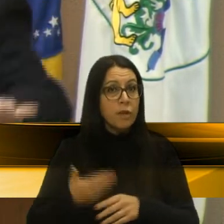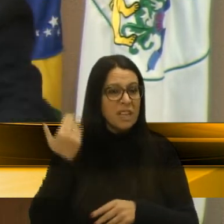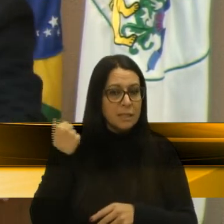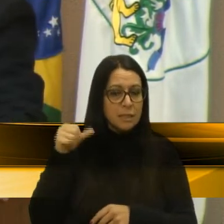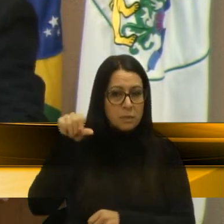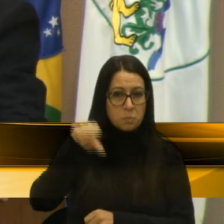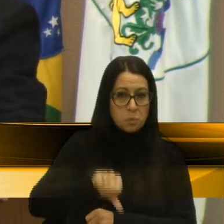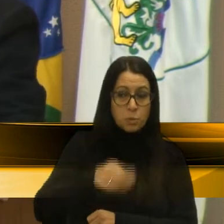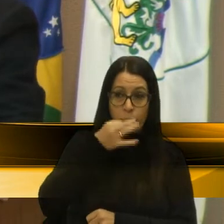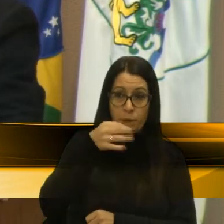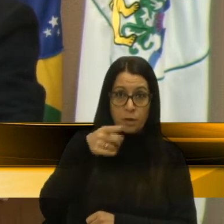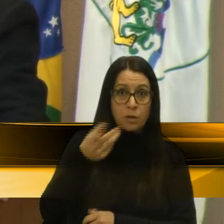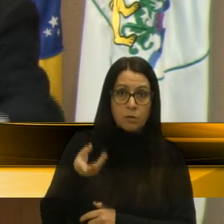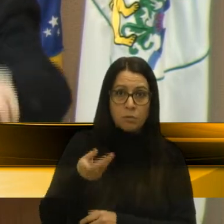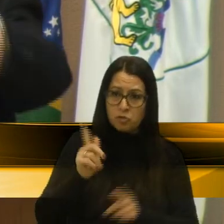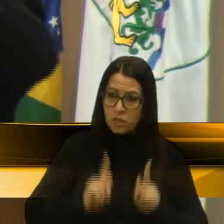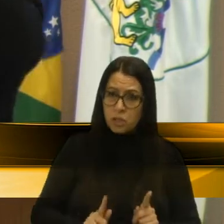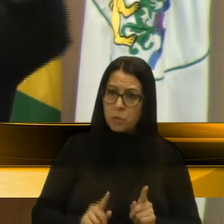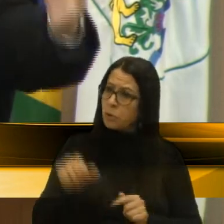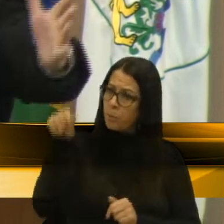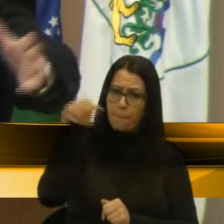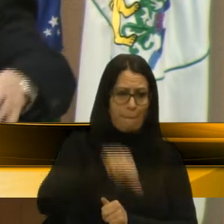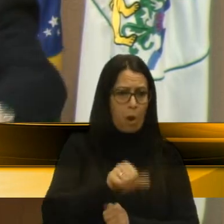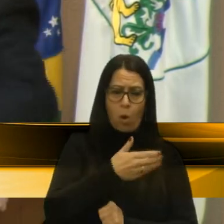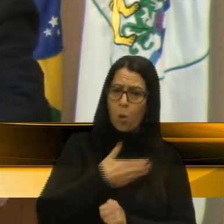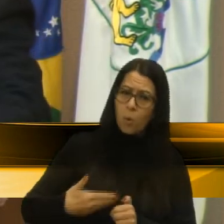Na área de saneamento, já comentei. Então,